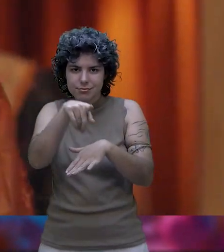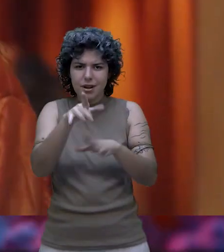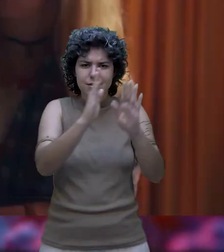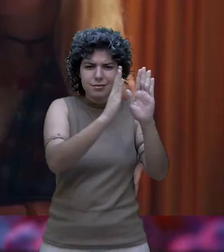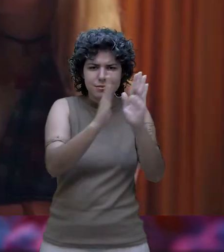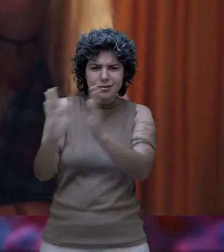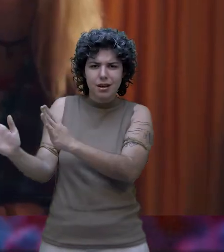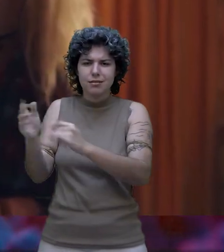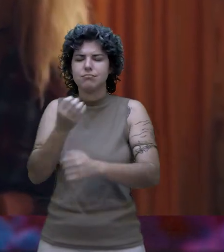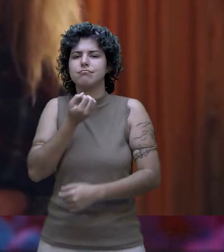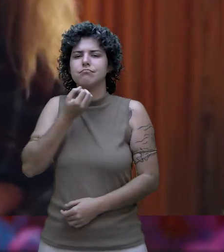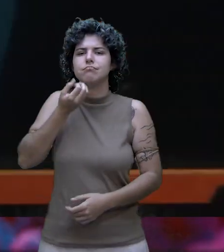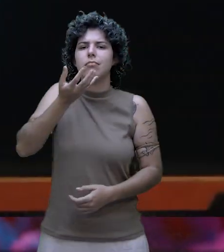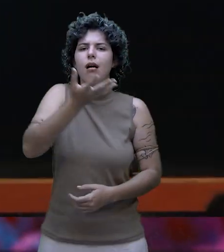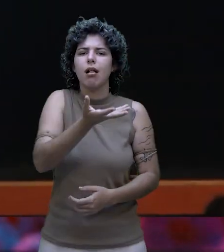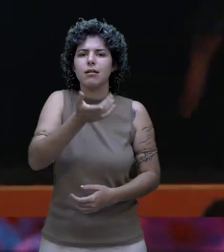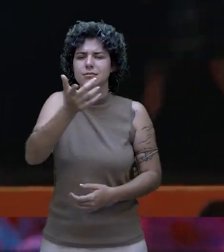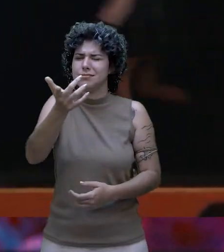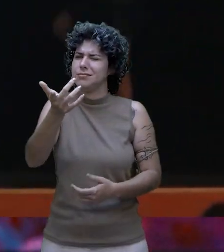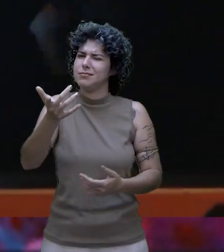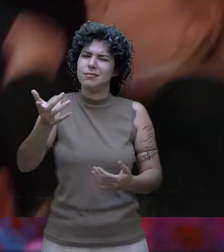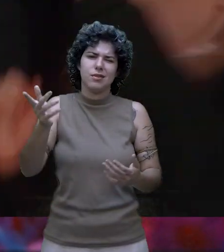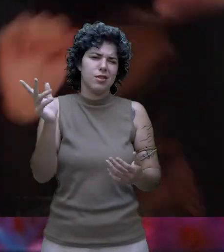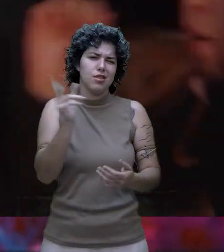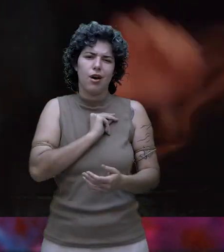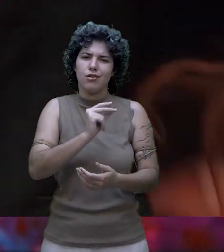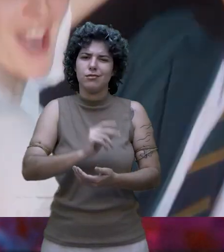na cara do Seja Gentil.